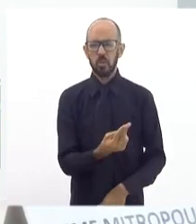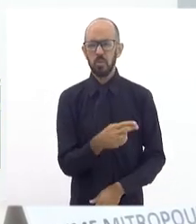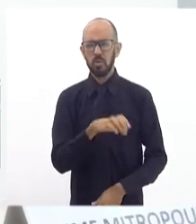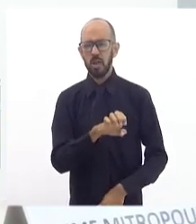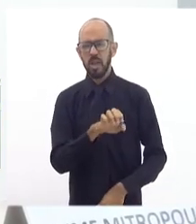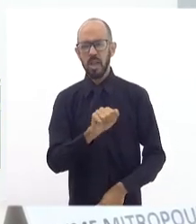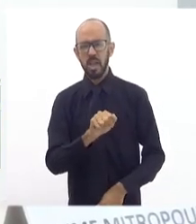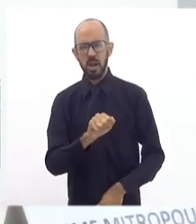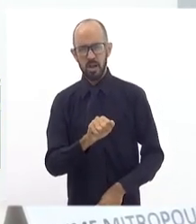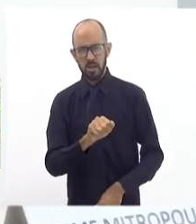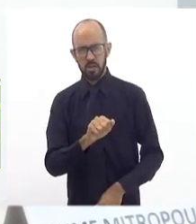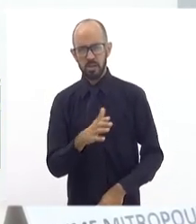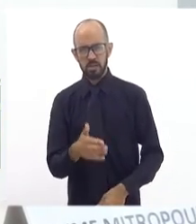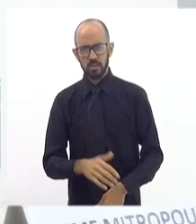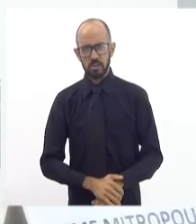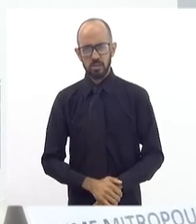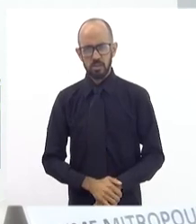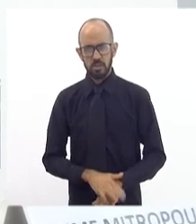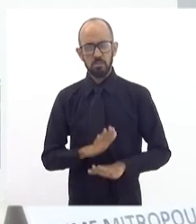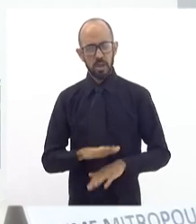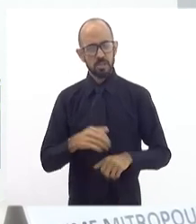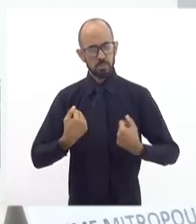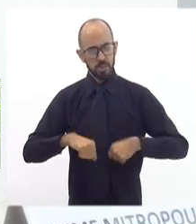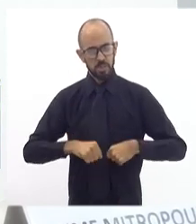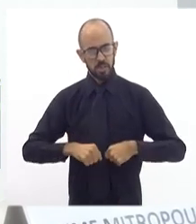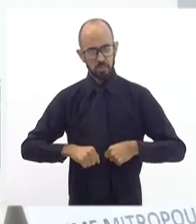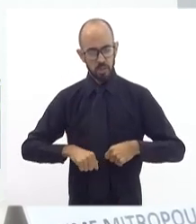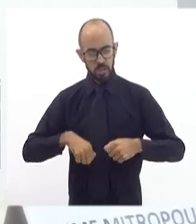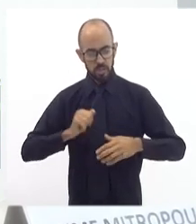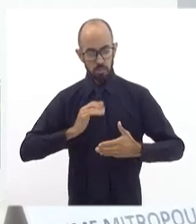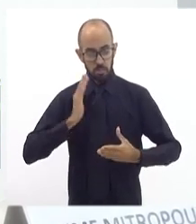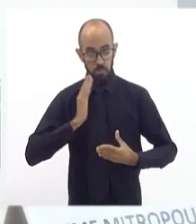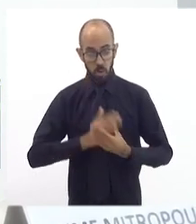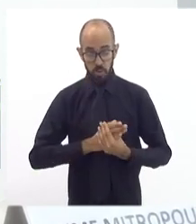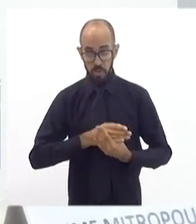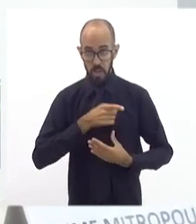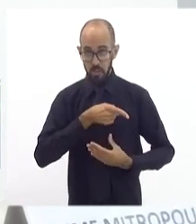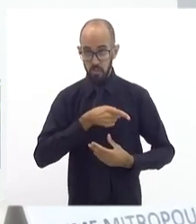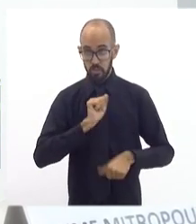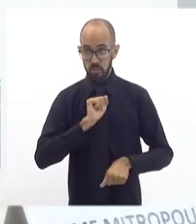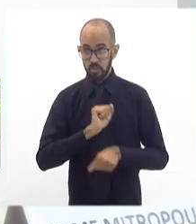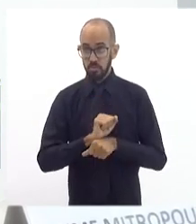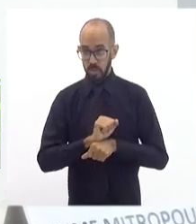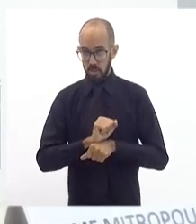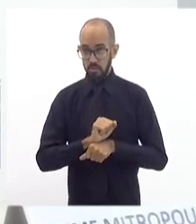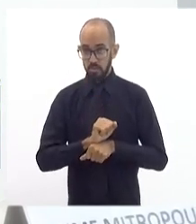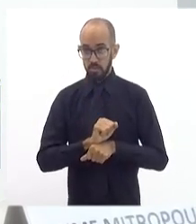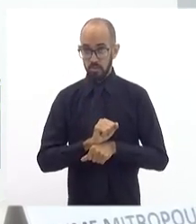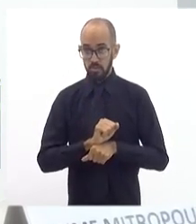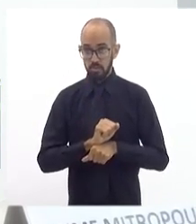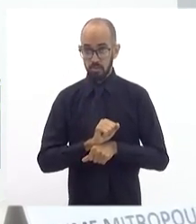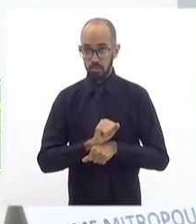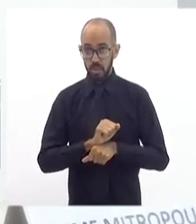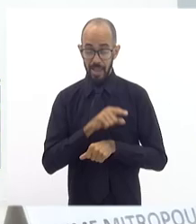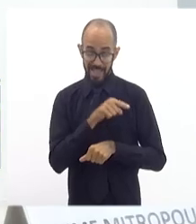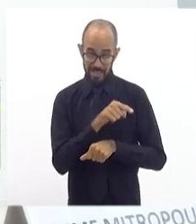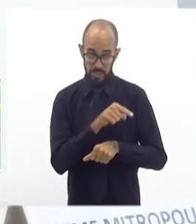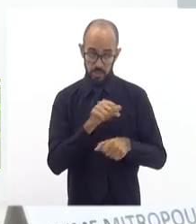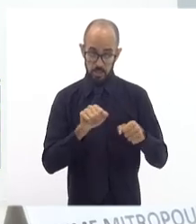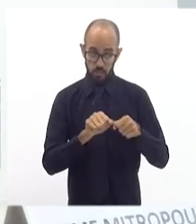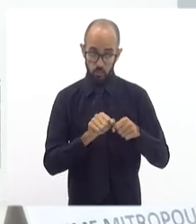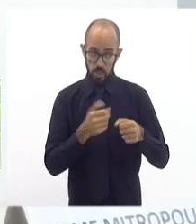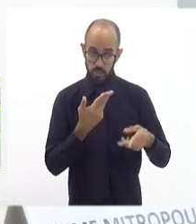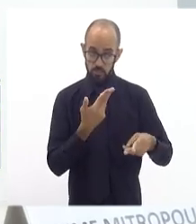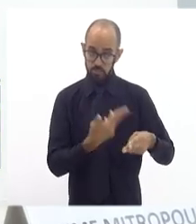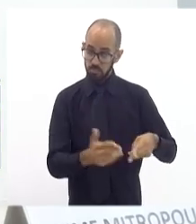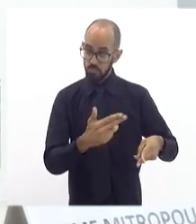mas é necessário que o processo esteja parado esse sim esse cinza levado a toque de caixa e